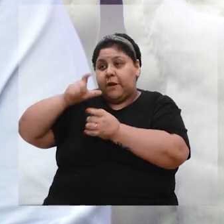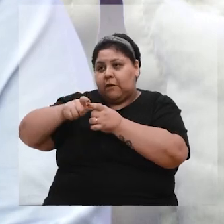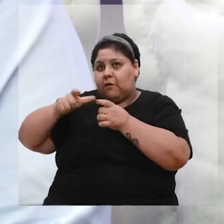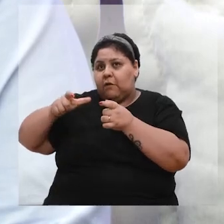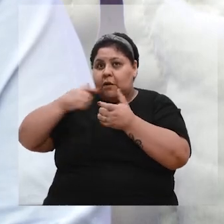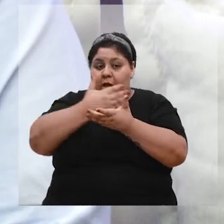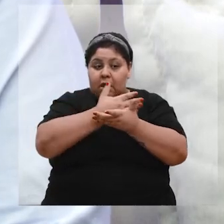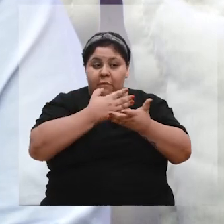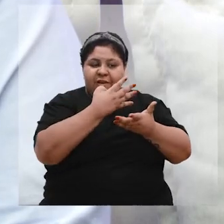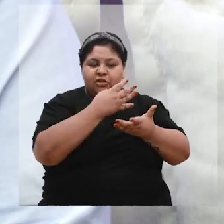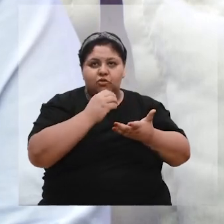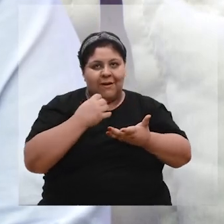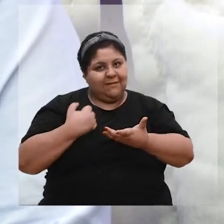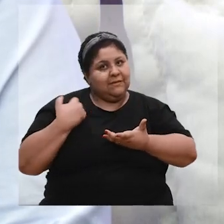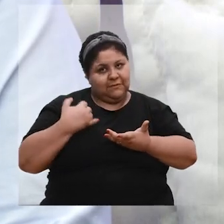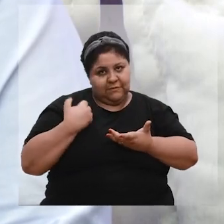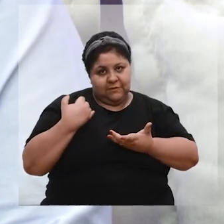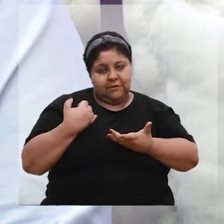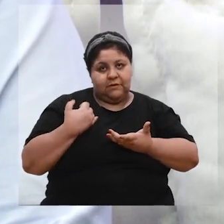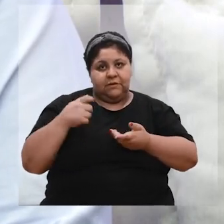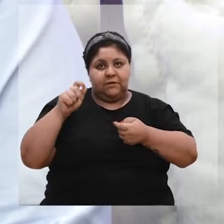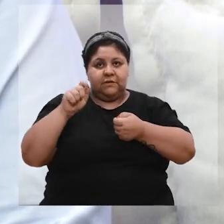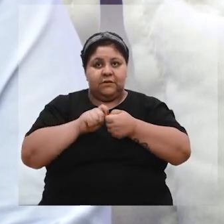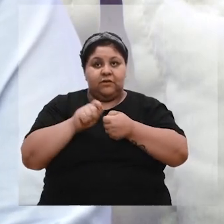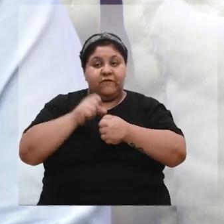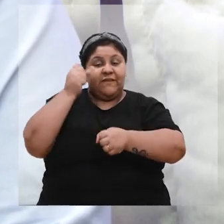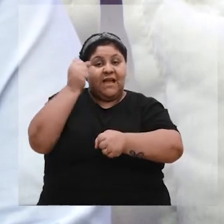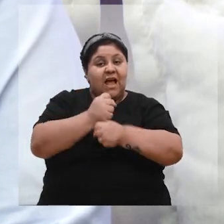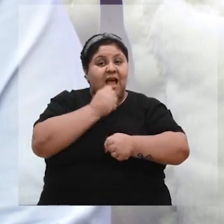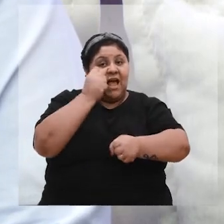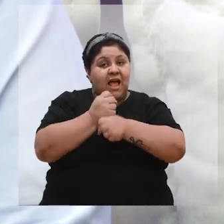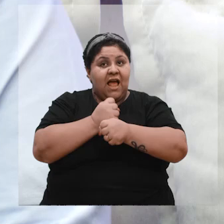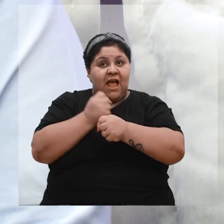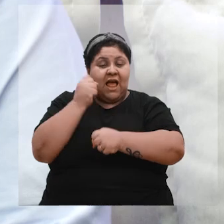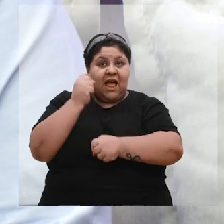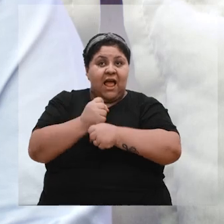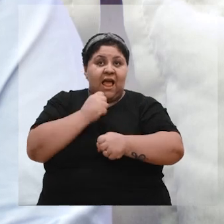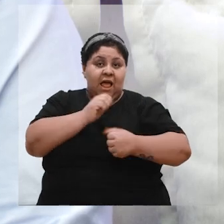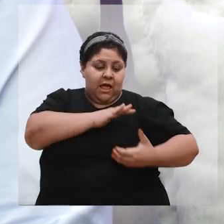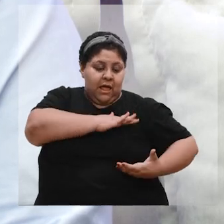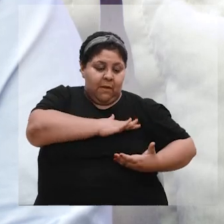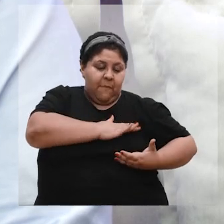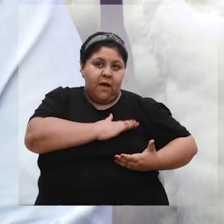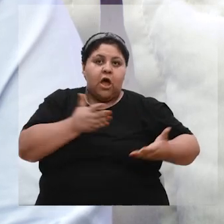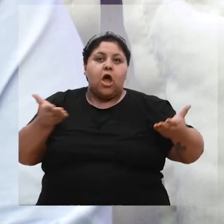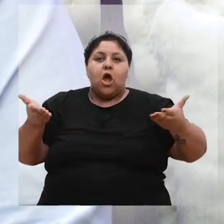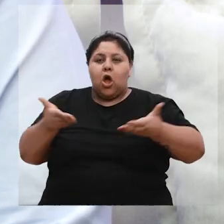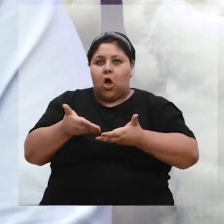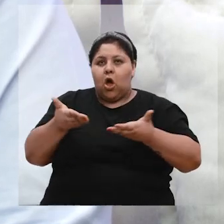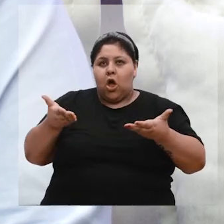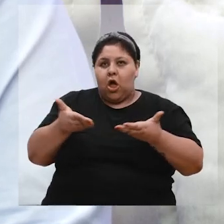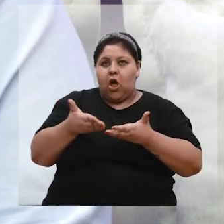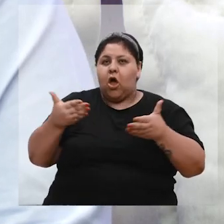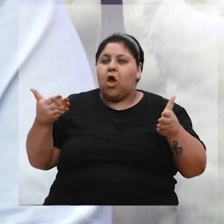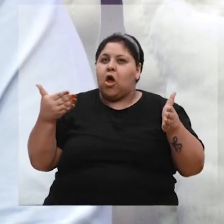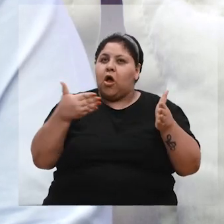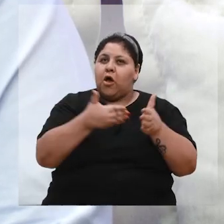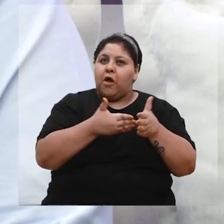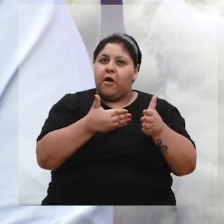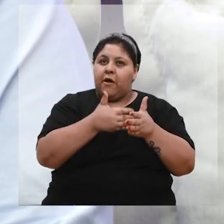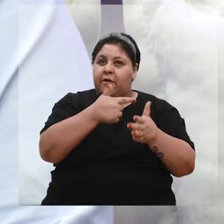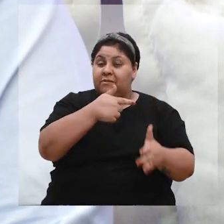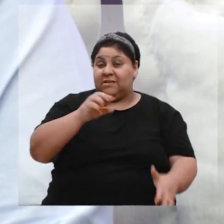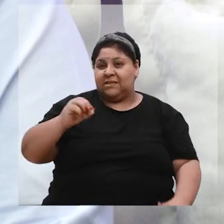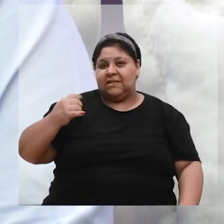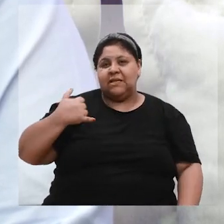risco aumentado. A partir dos 40 anos, tu vai fazer anualmente a mamografia. Hoje é preconizado